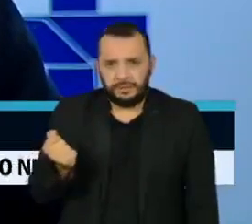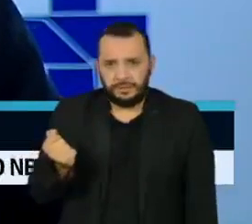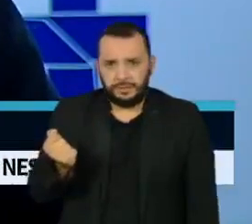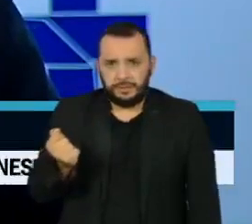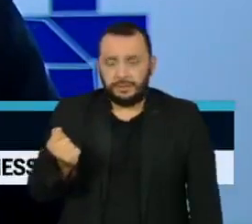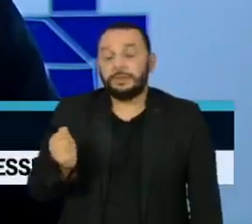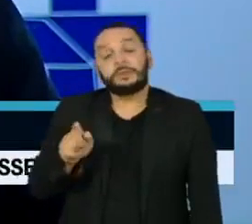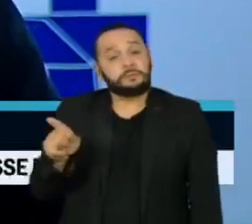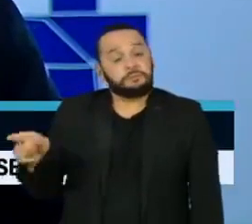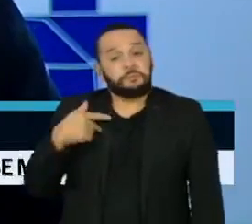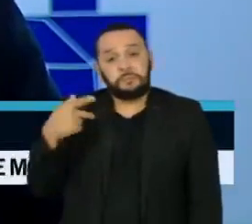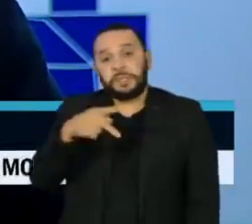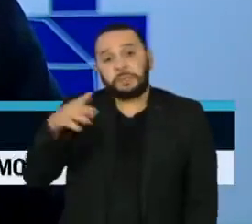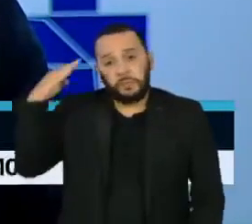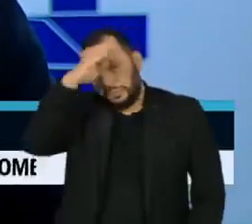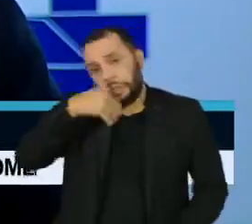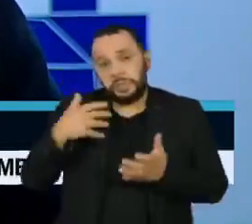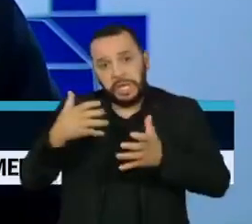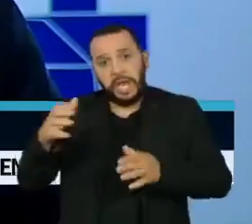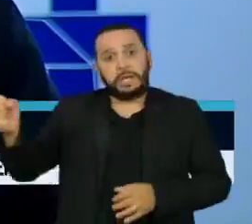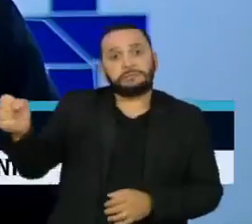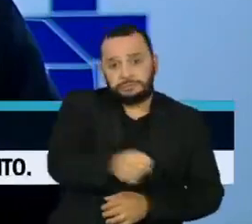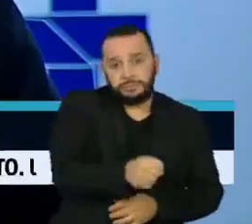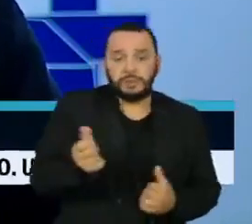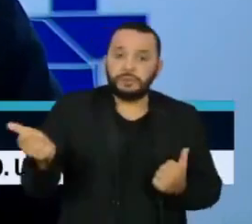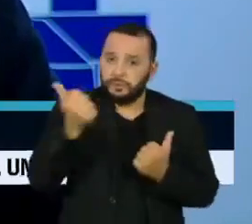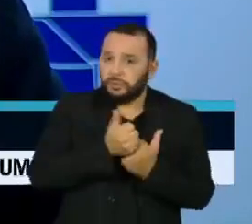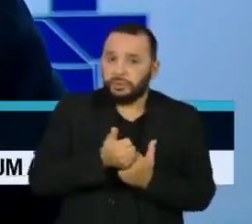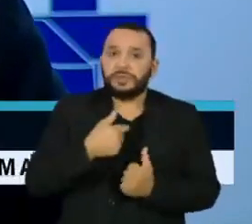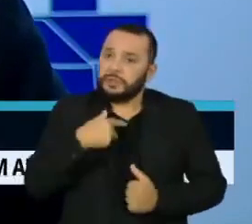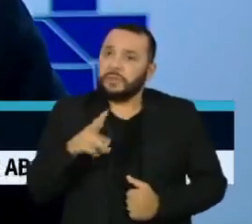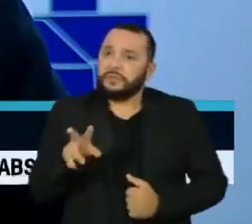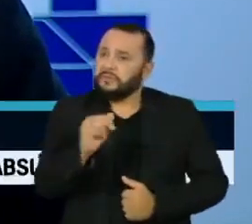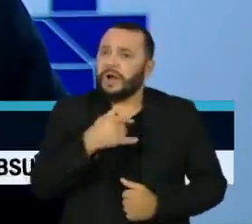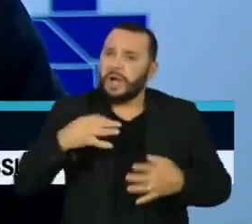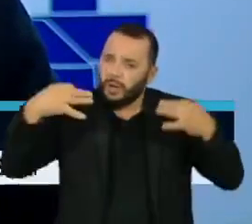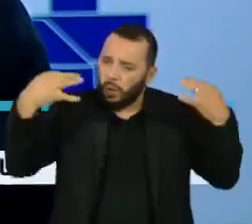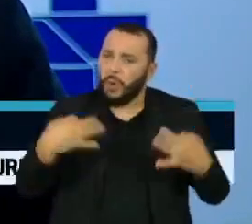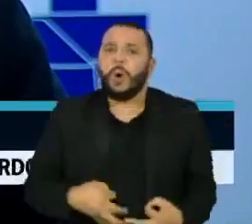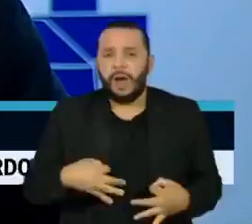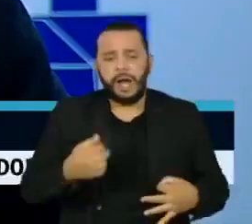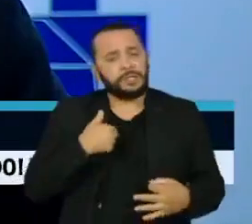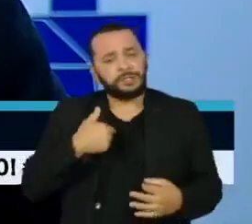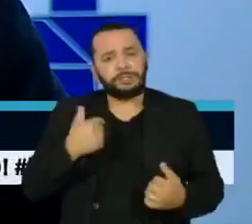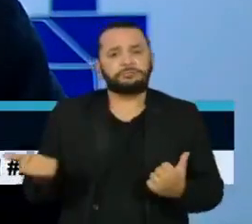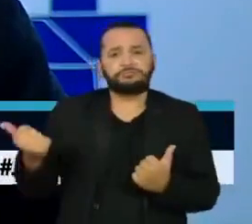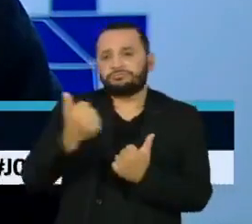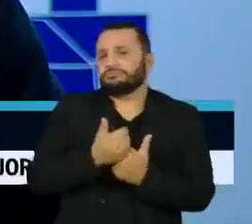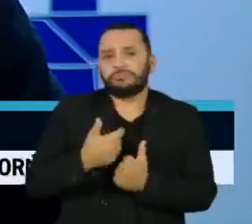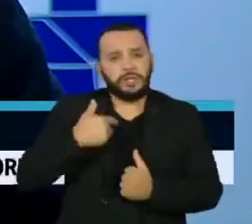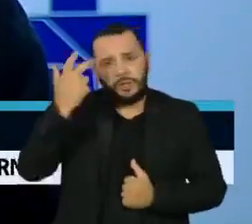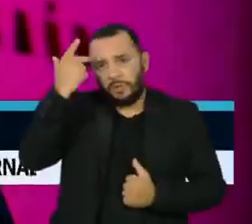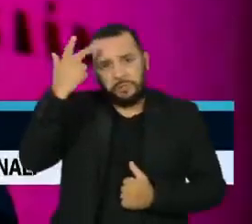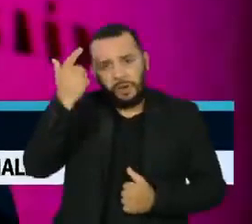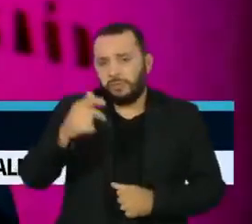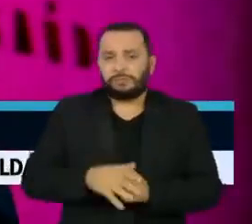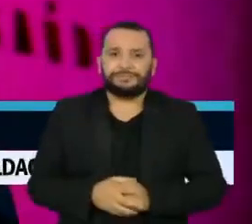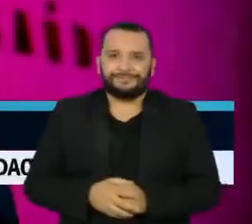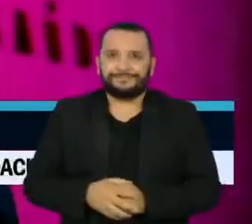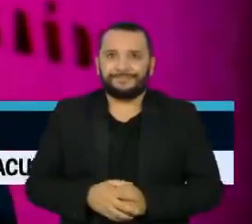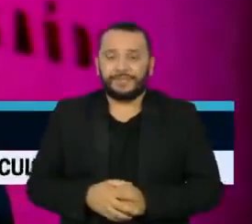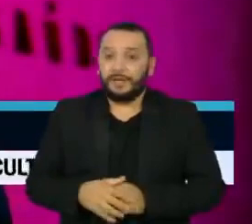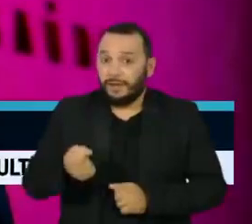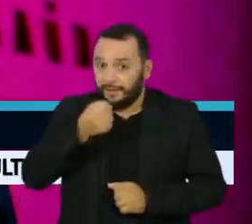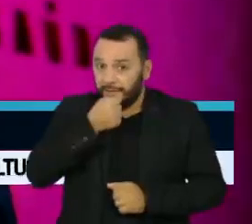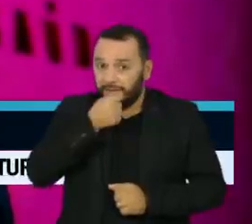o presidente tomar a sua decisão, faremos uma transição correta como manda o figurino. A